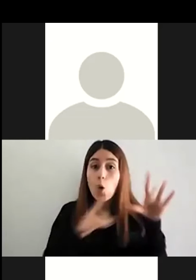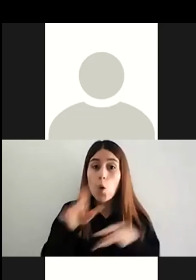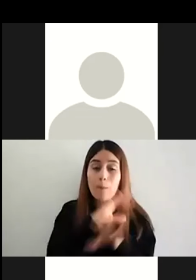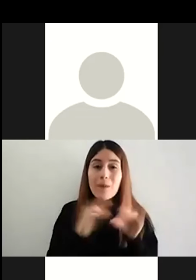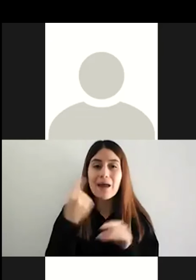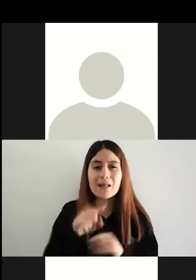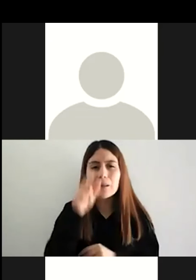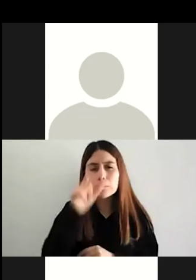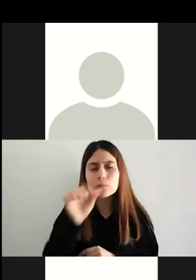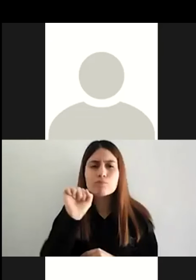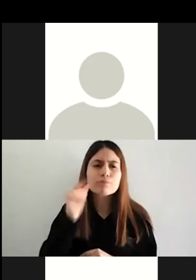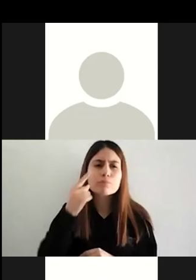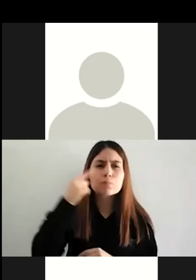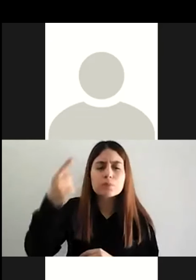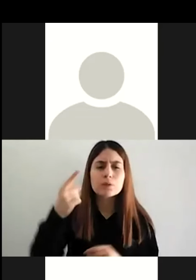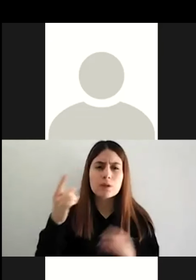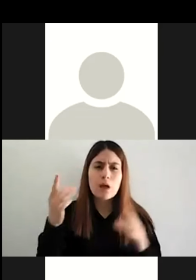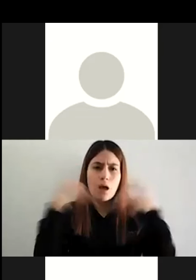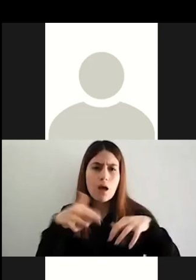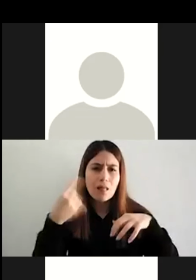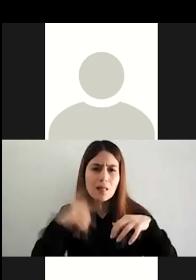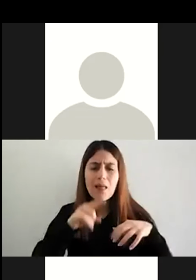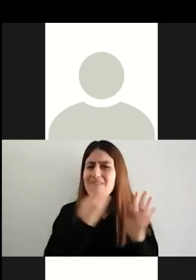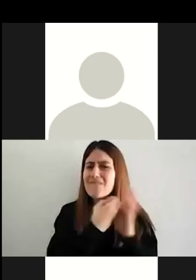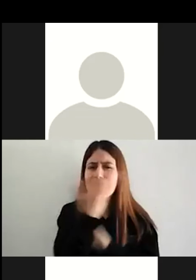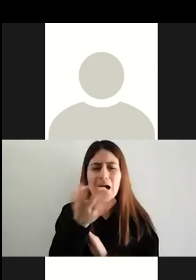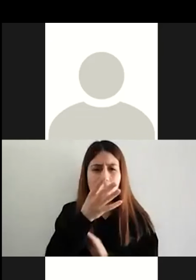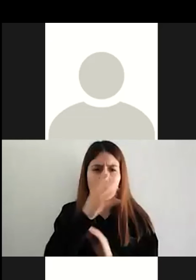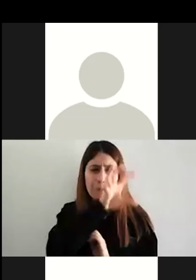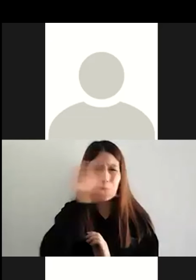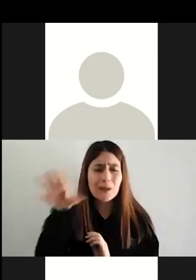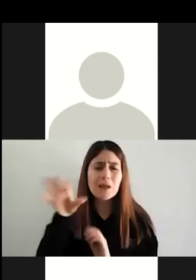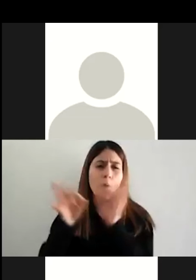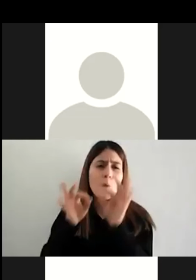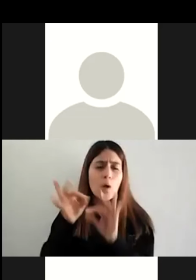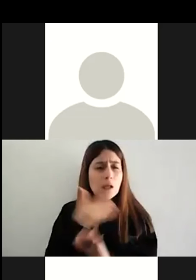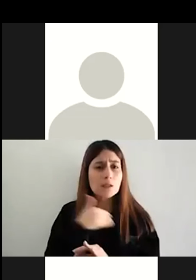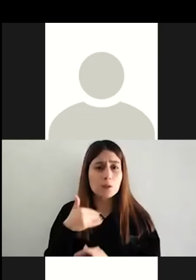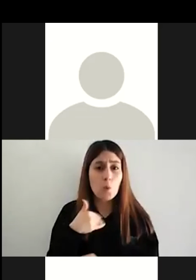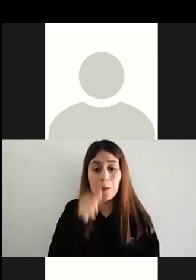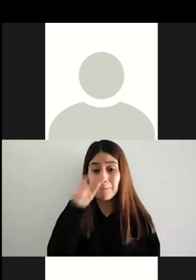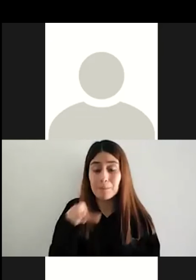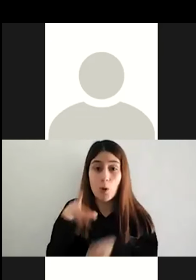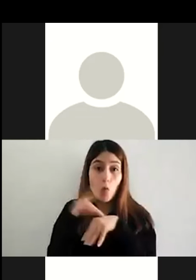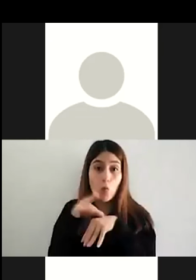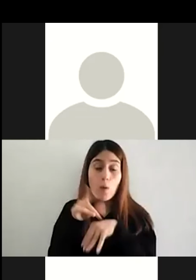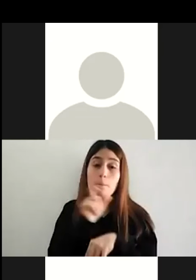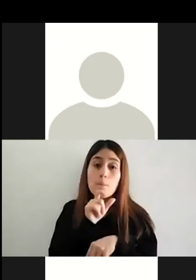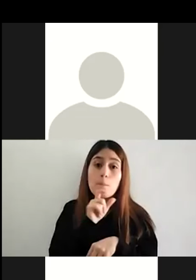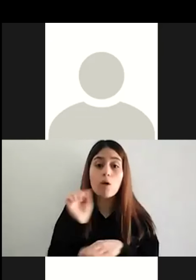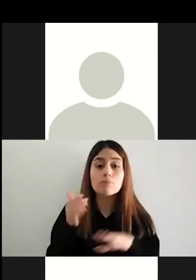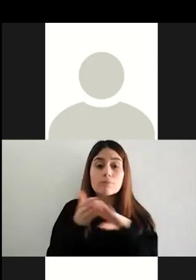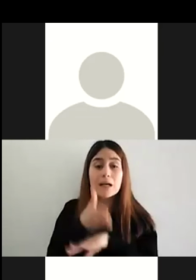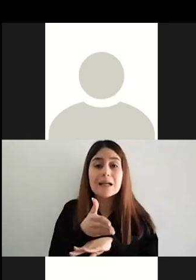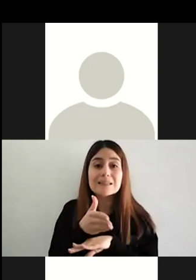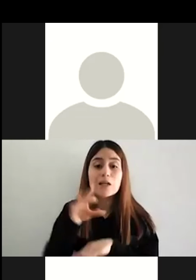o expertise e que reúne o expertise de vários prestadores de cuidados de saúde, o doente pode, através do acesso local ao seu